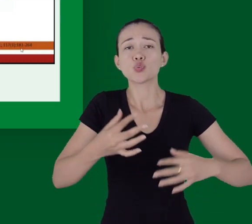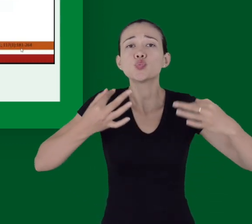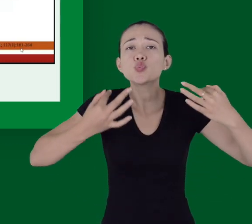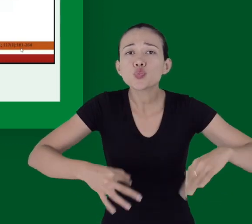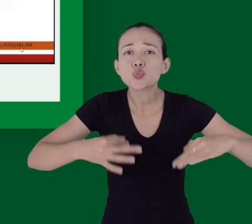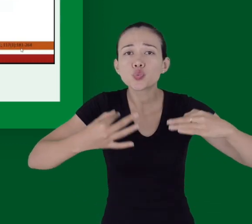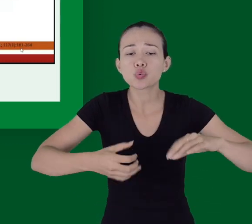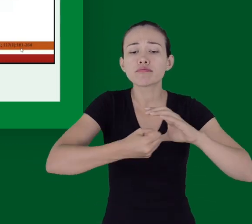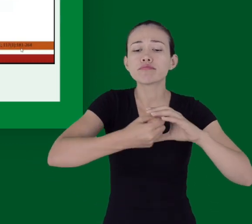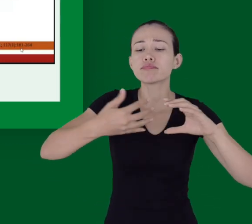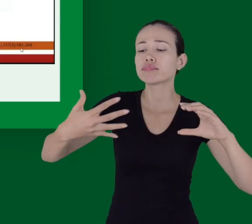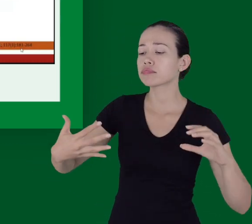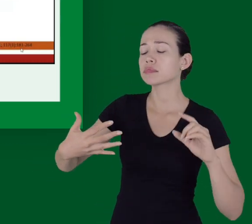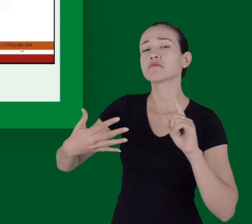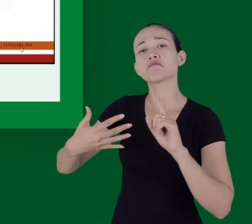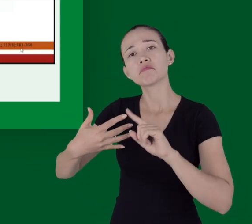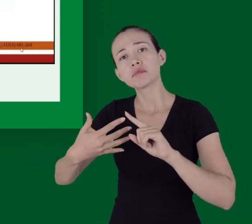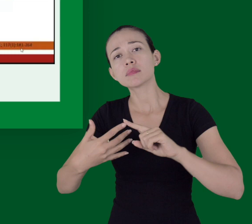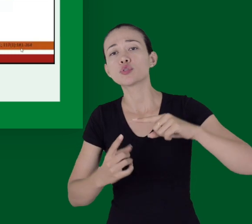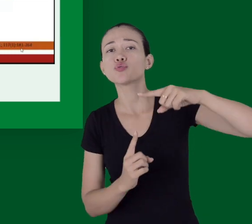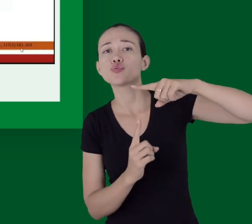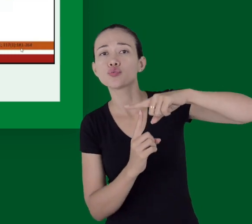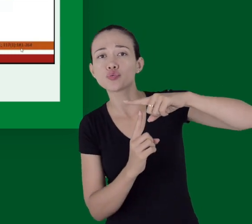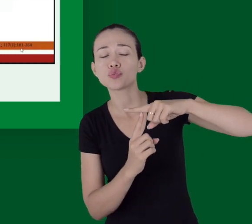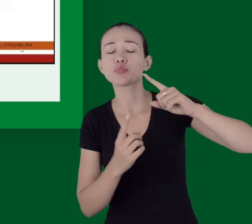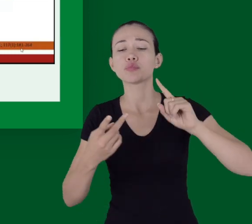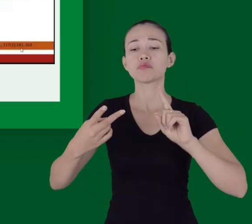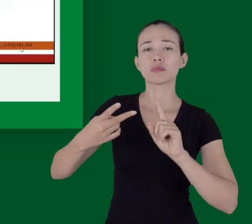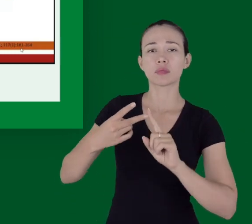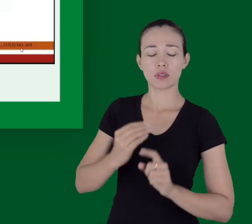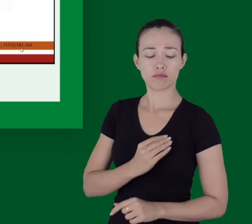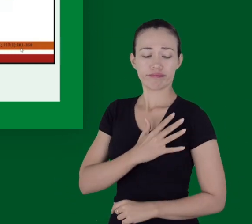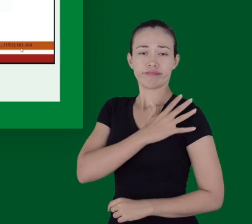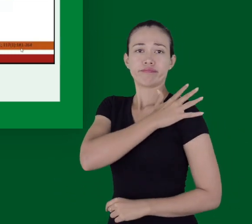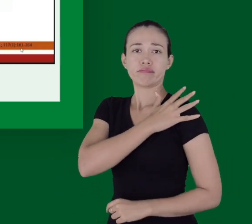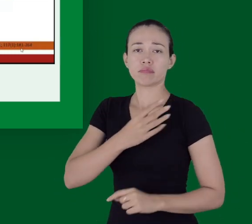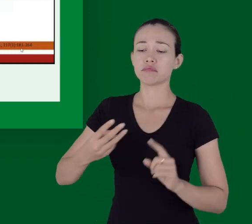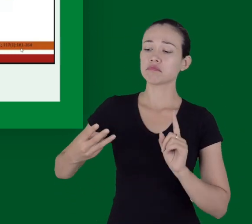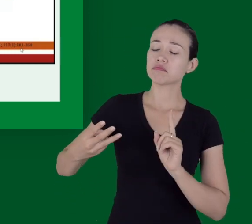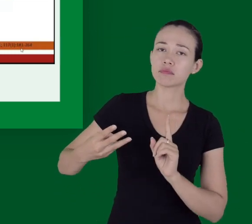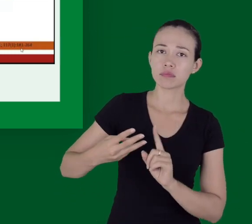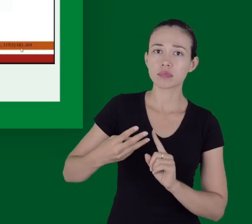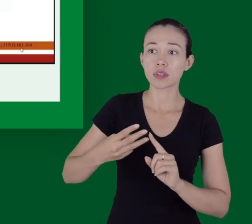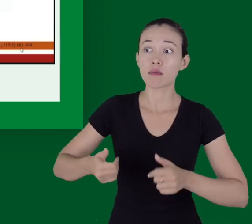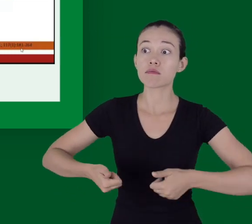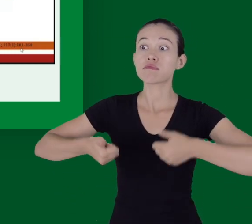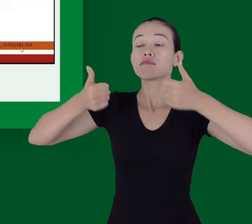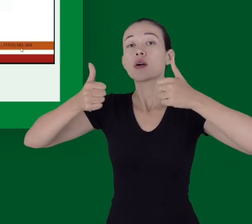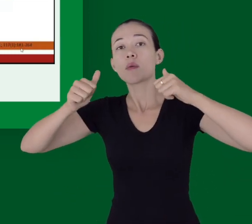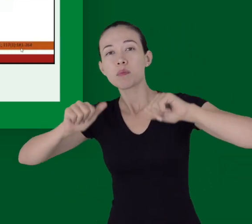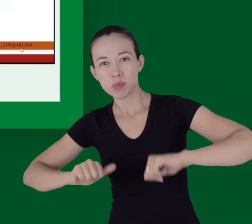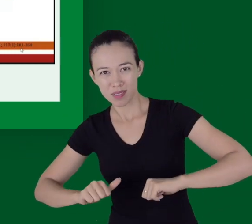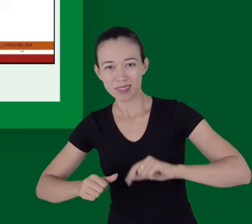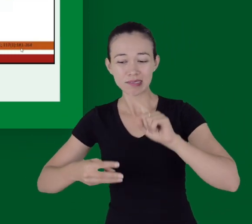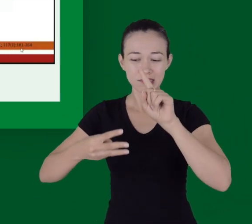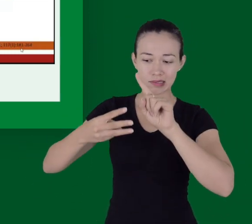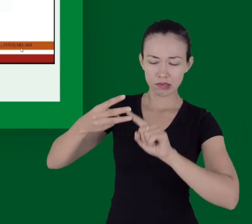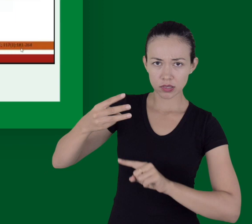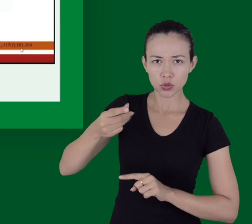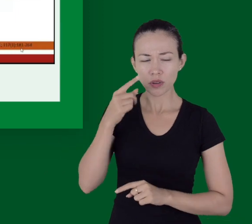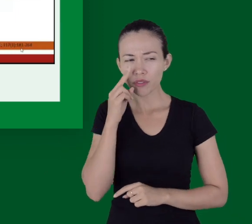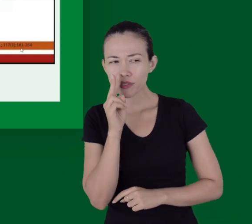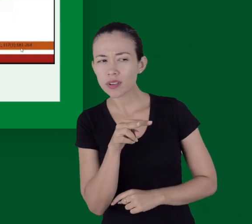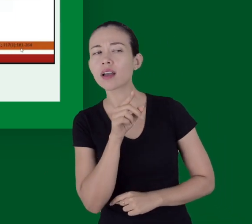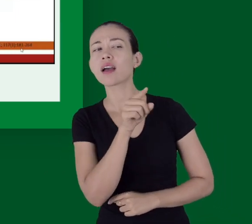Então, toda essa caracterização da dor, tipo, irradiação, melhora ou piora, faz a gente classificar ela,